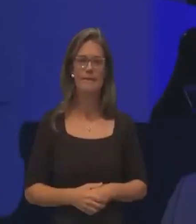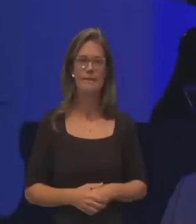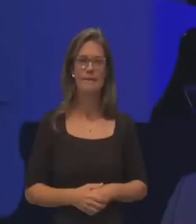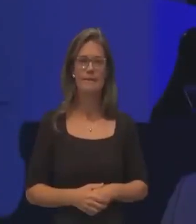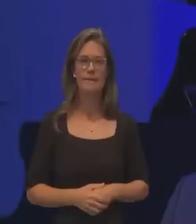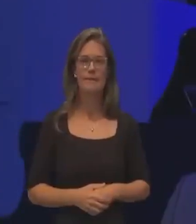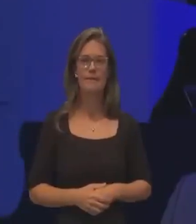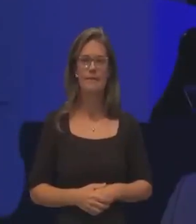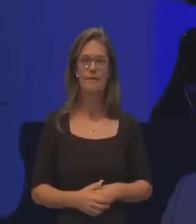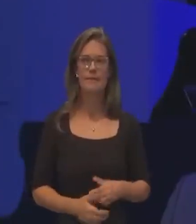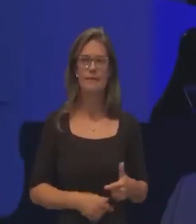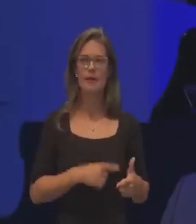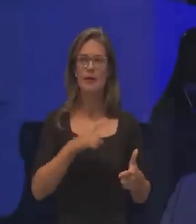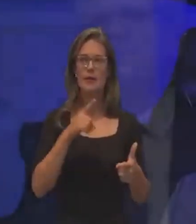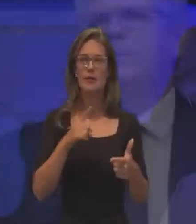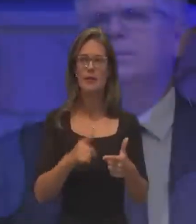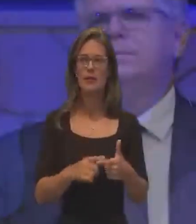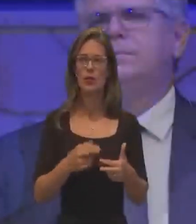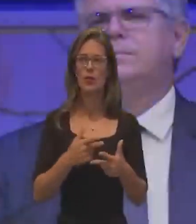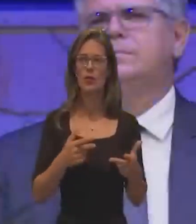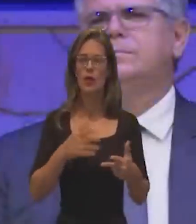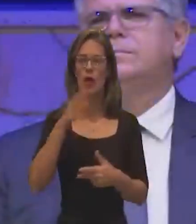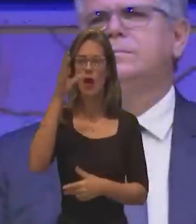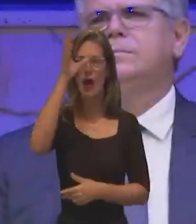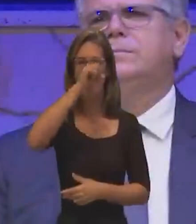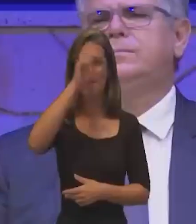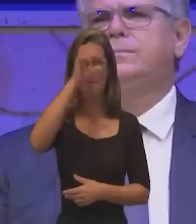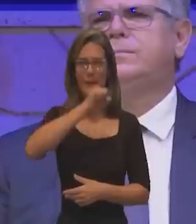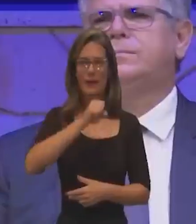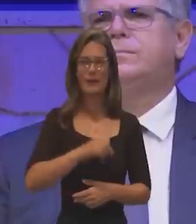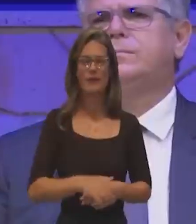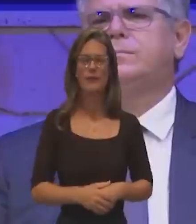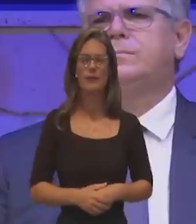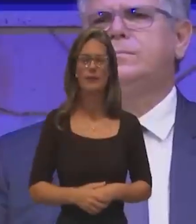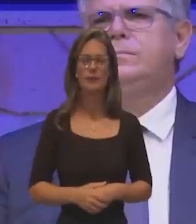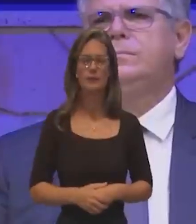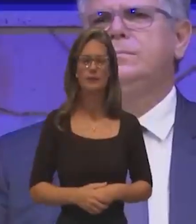Segunda verdade que nós aprendemos nessa noite: